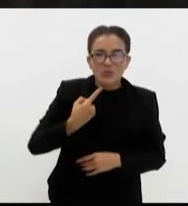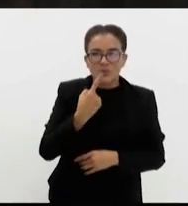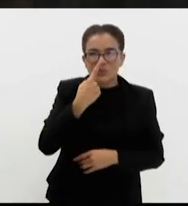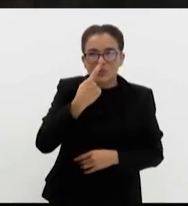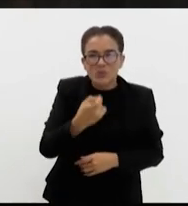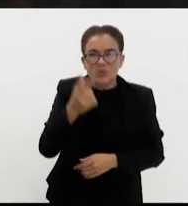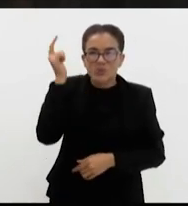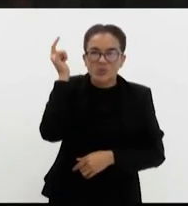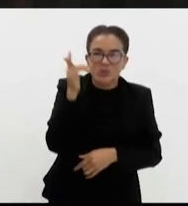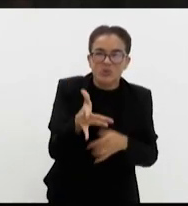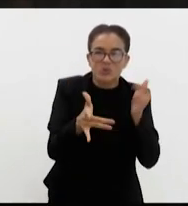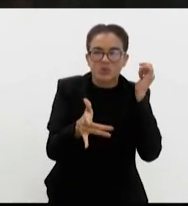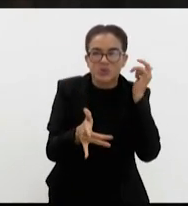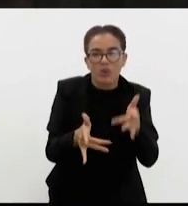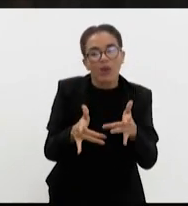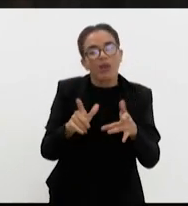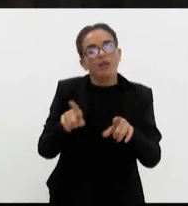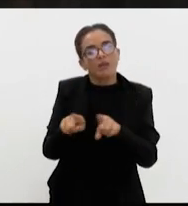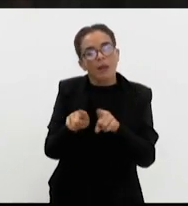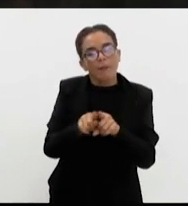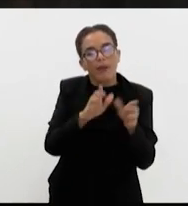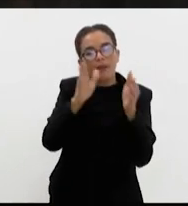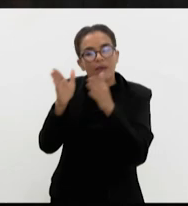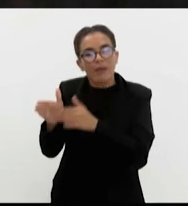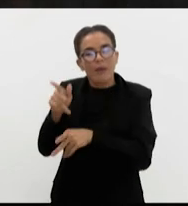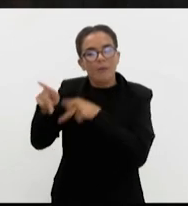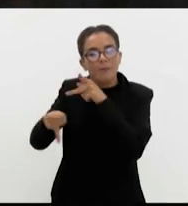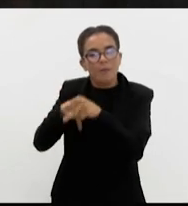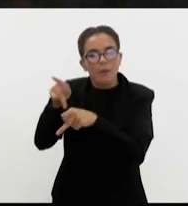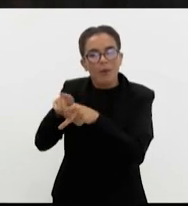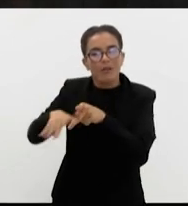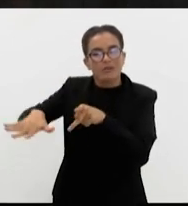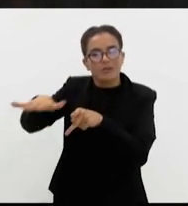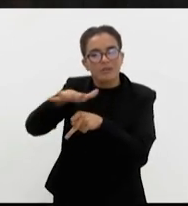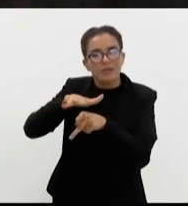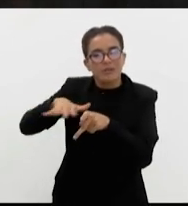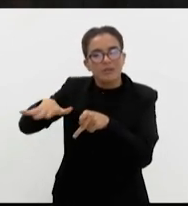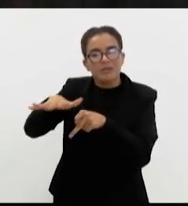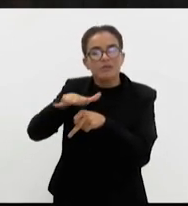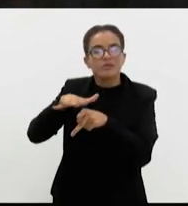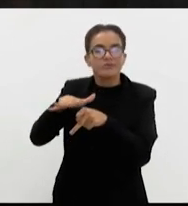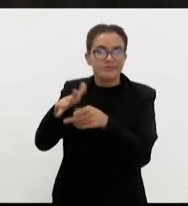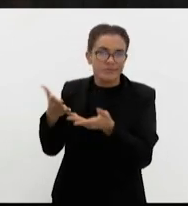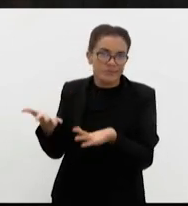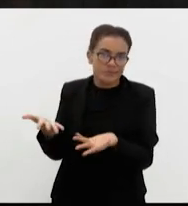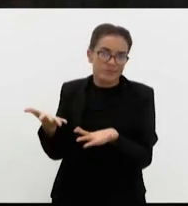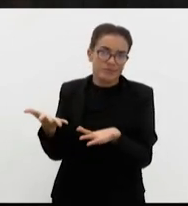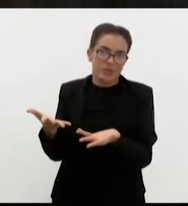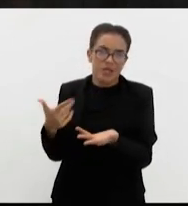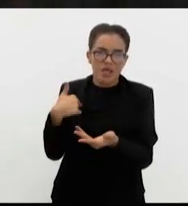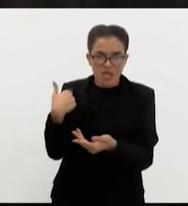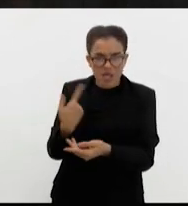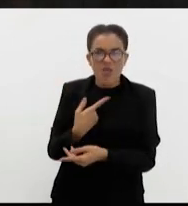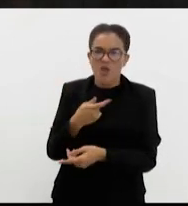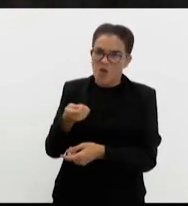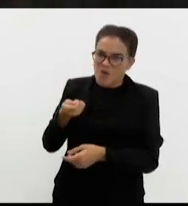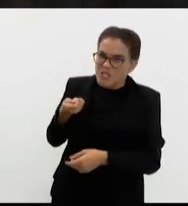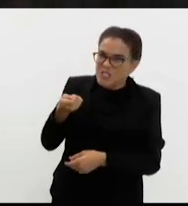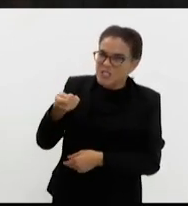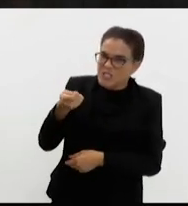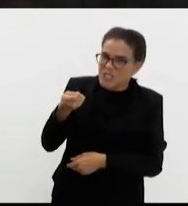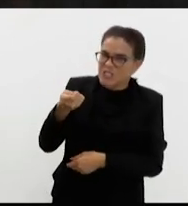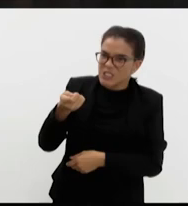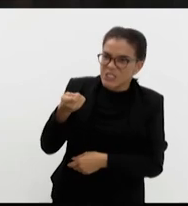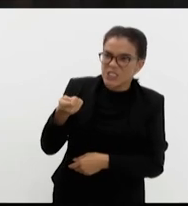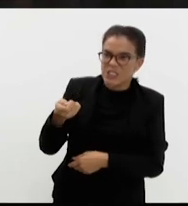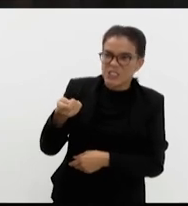da mesma forma existe uma população e dentro desse dessa revisão penal que eu estou cobrando fortemente da Gena existe